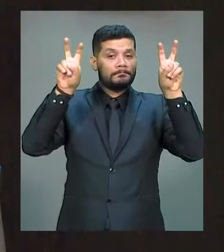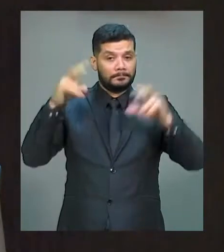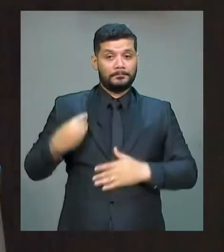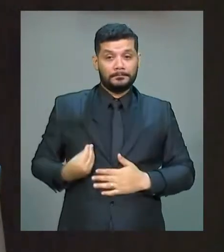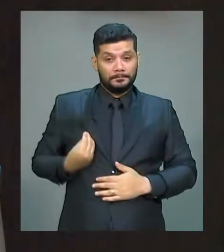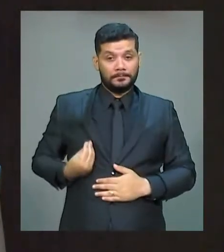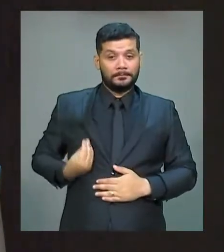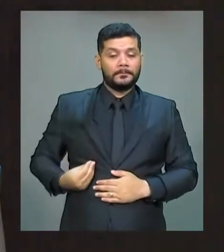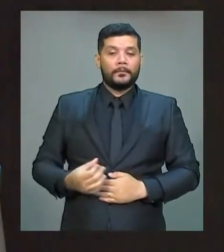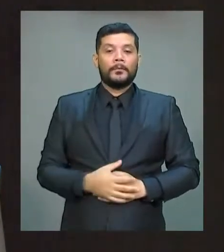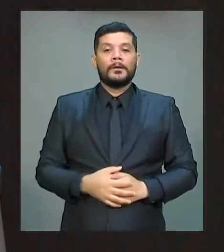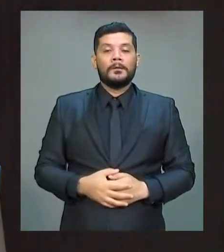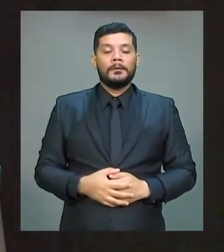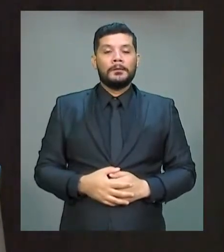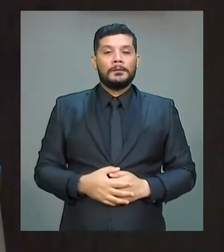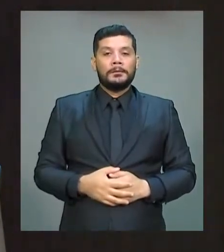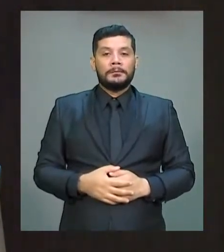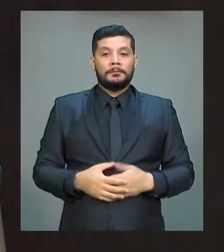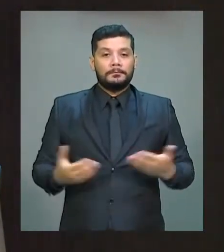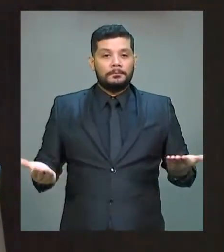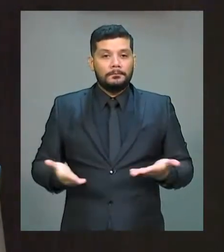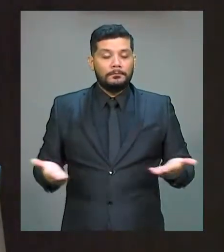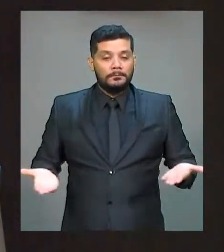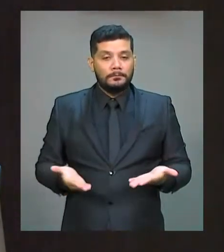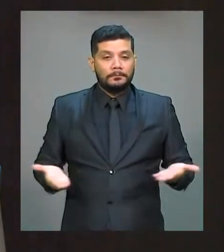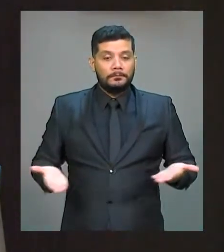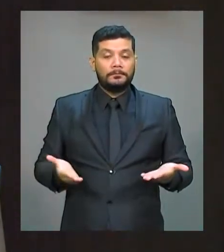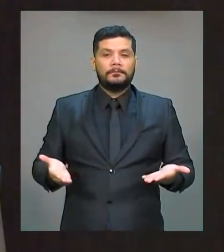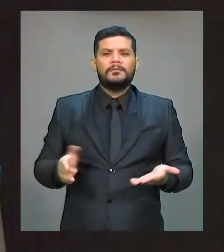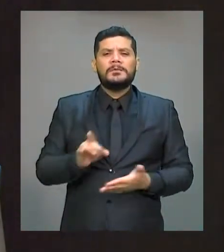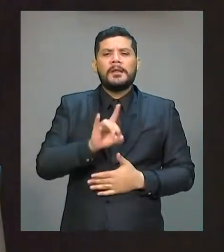Hoje, dia 18 de fevereiro,